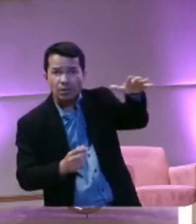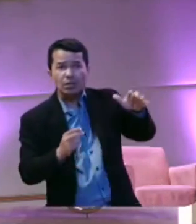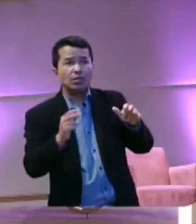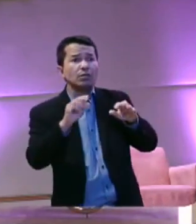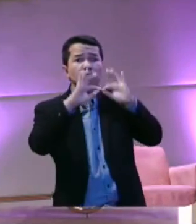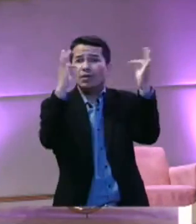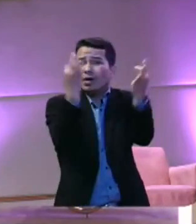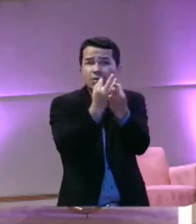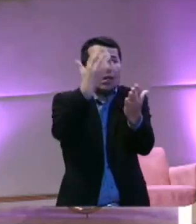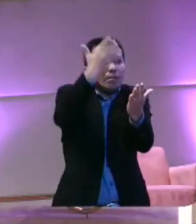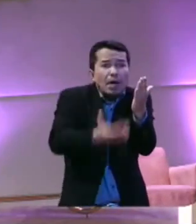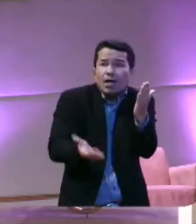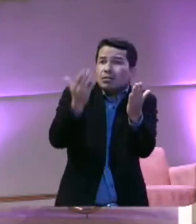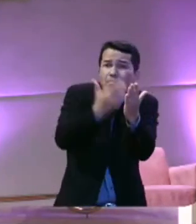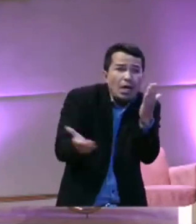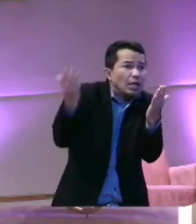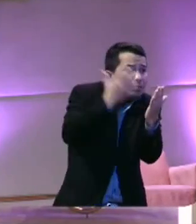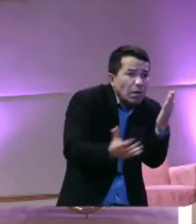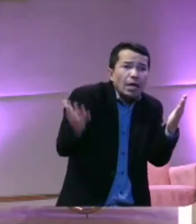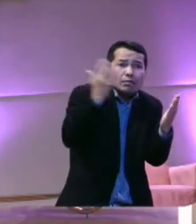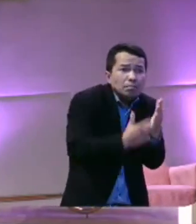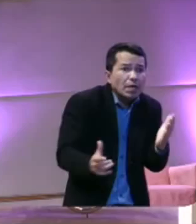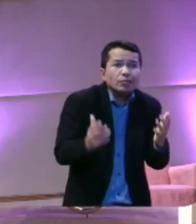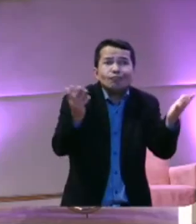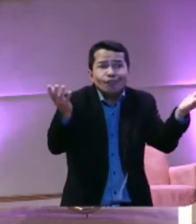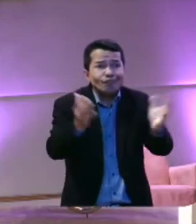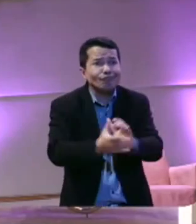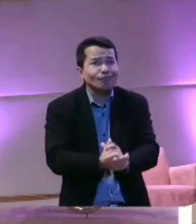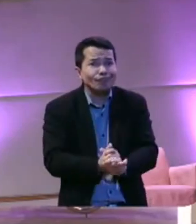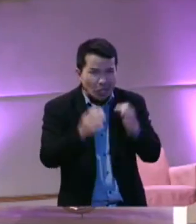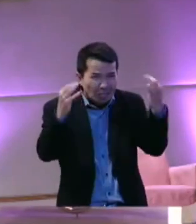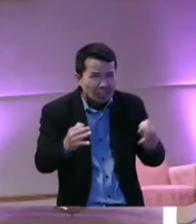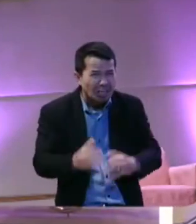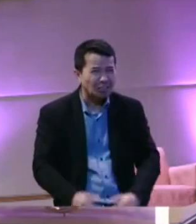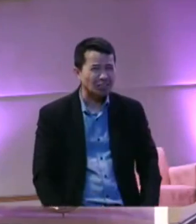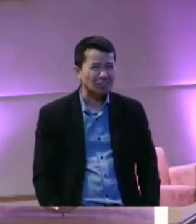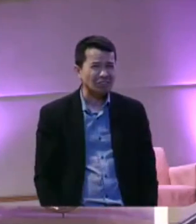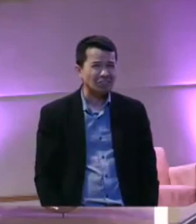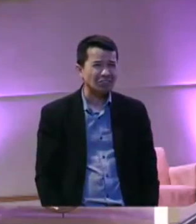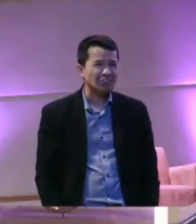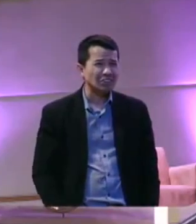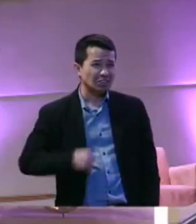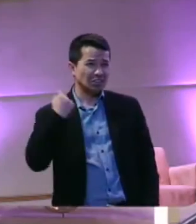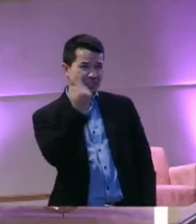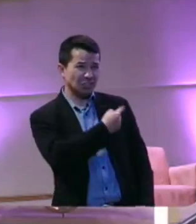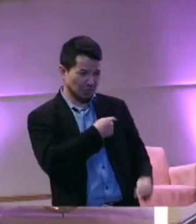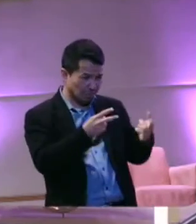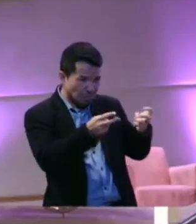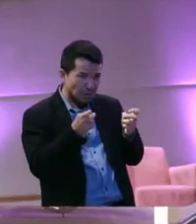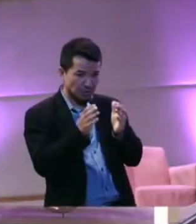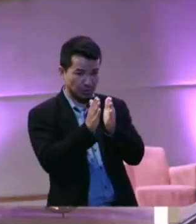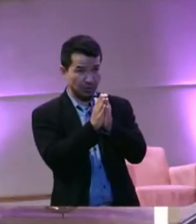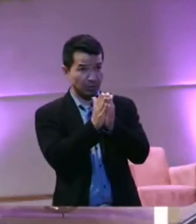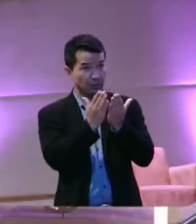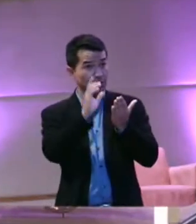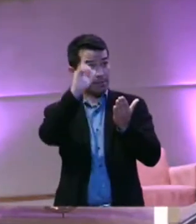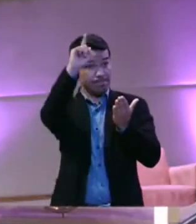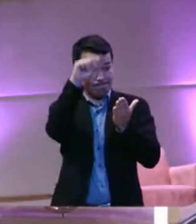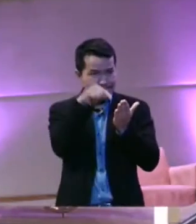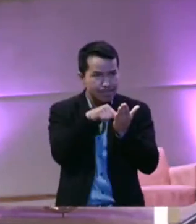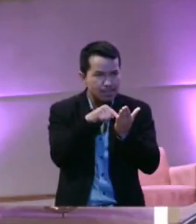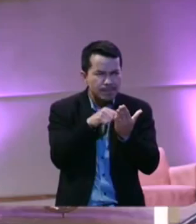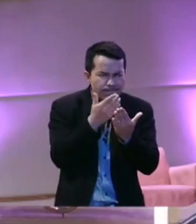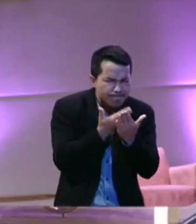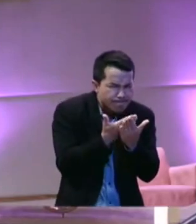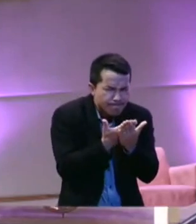especial da manifestação de Deus ao seu povo. Nós lemos na palavra do Senhor, ao estudarmos a palavra